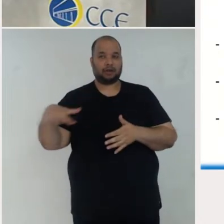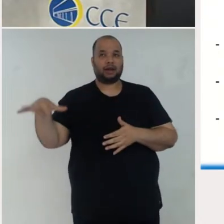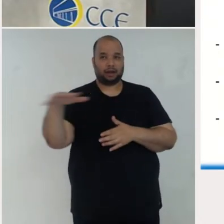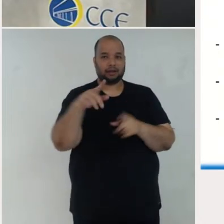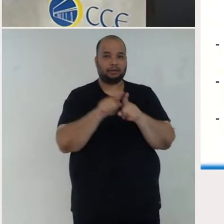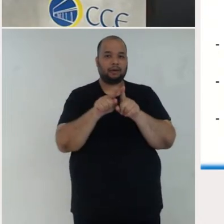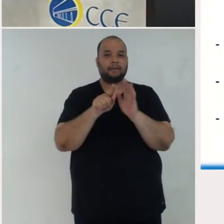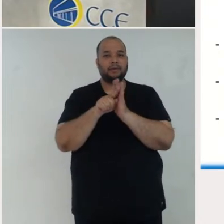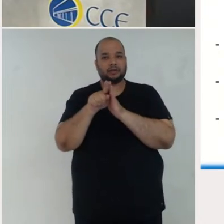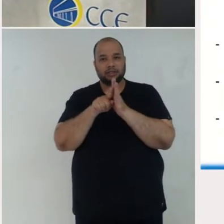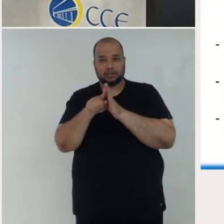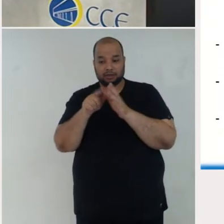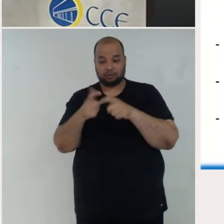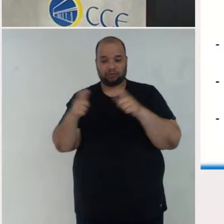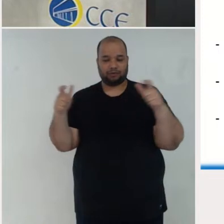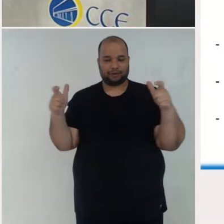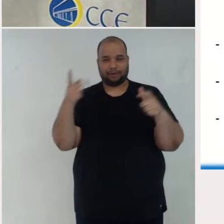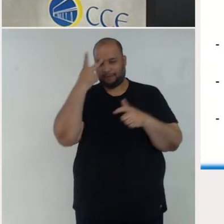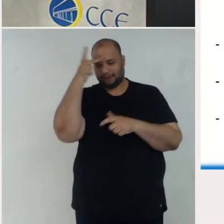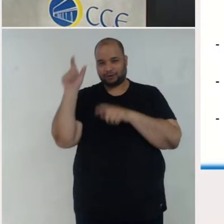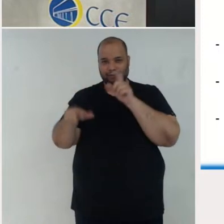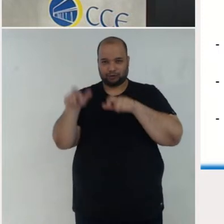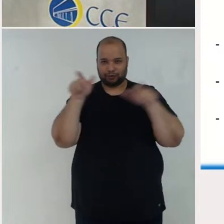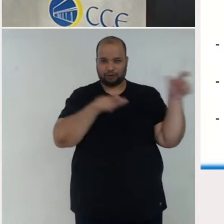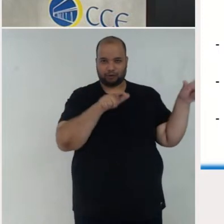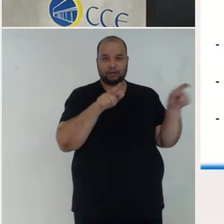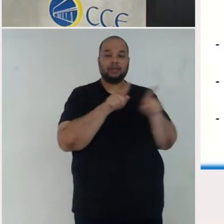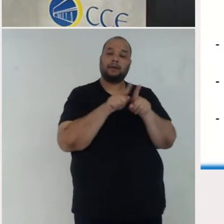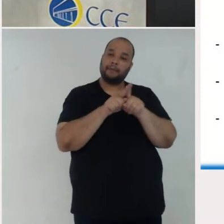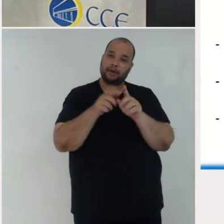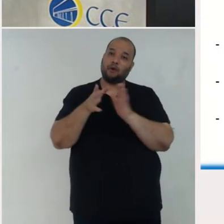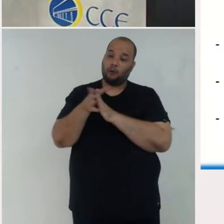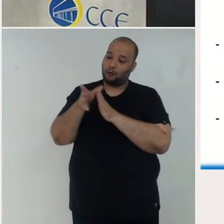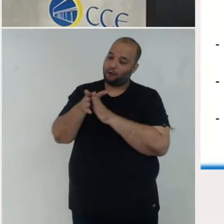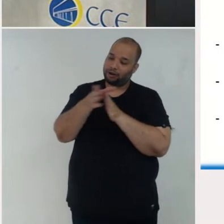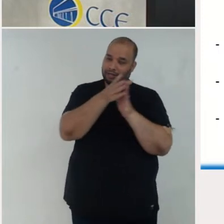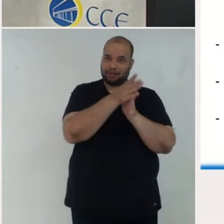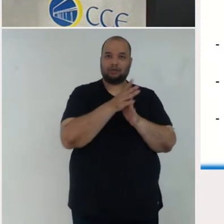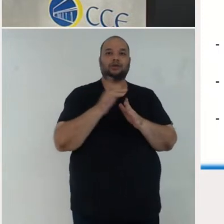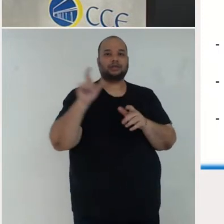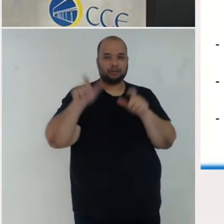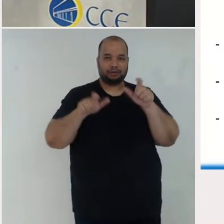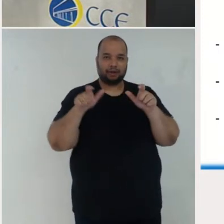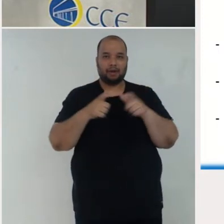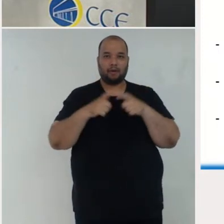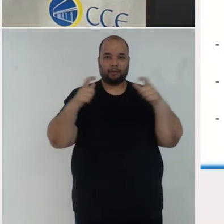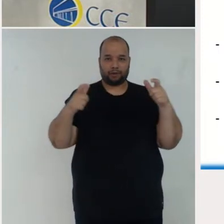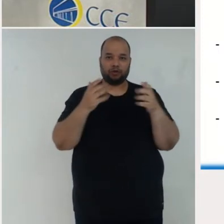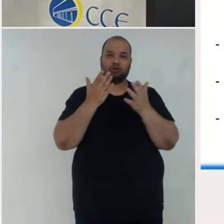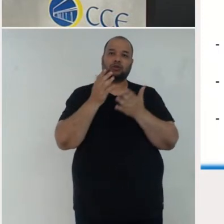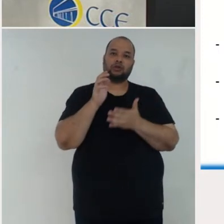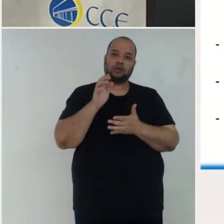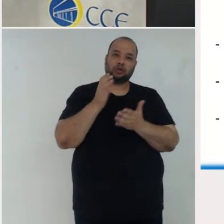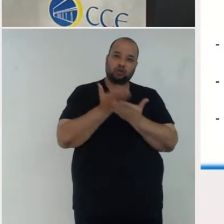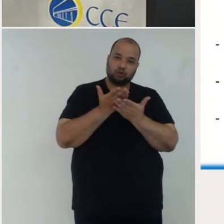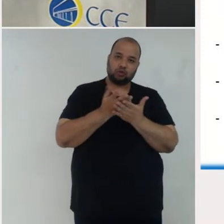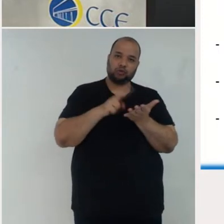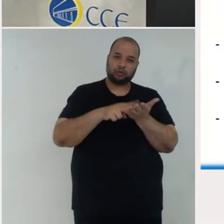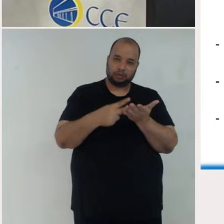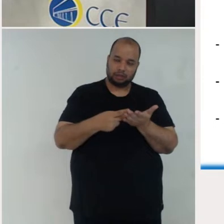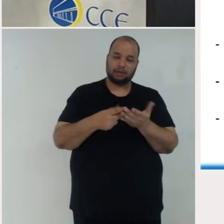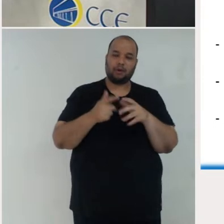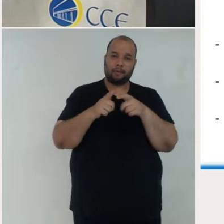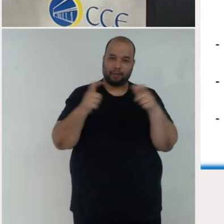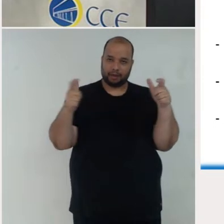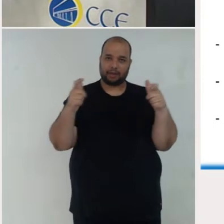número de pesquisadores, né, e também de orientadores nos programas de pós-graduação em estudos da tradução. Então isso cada